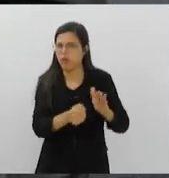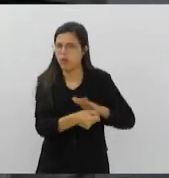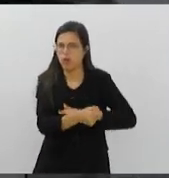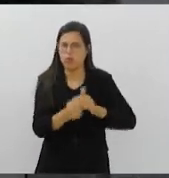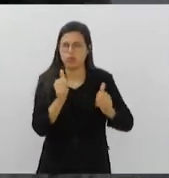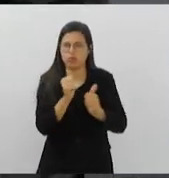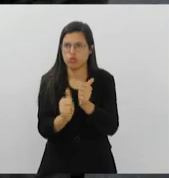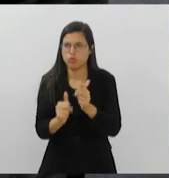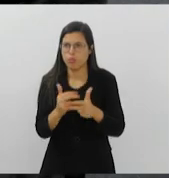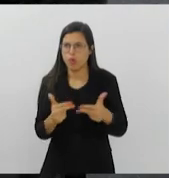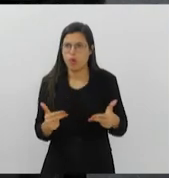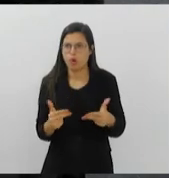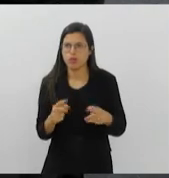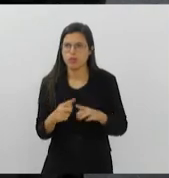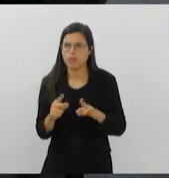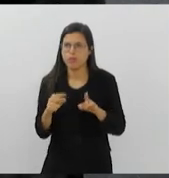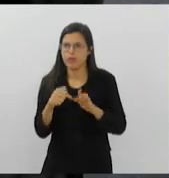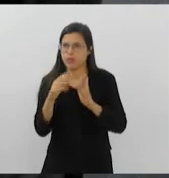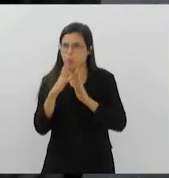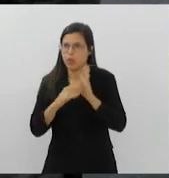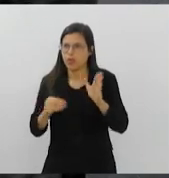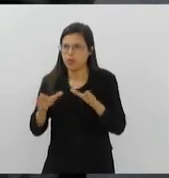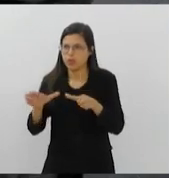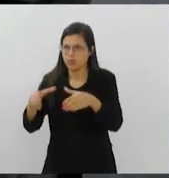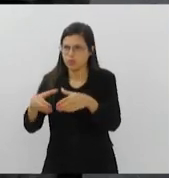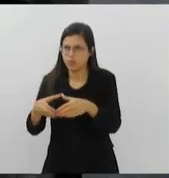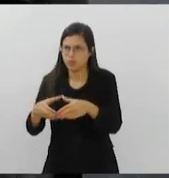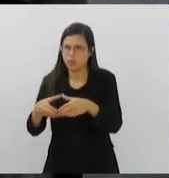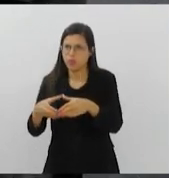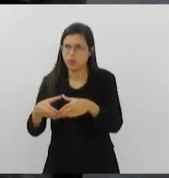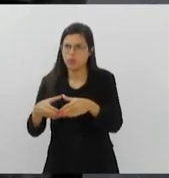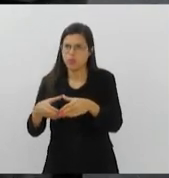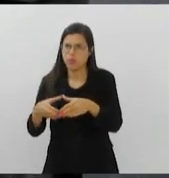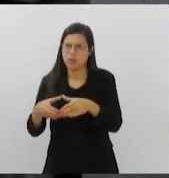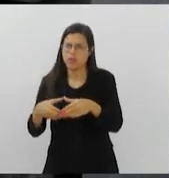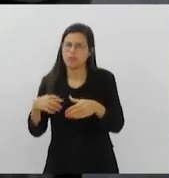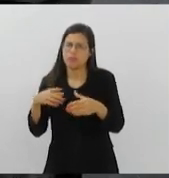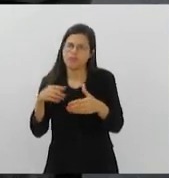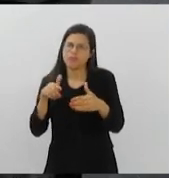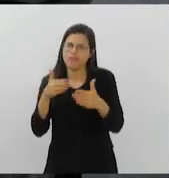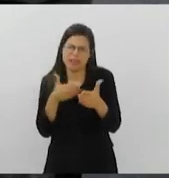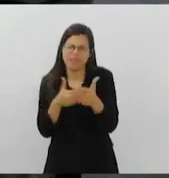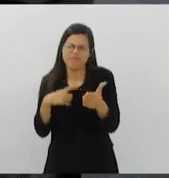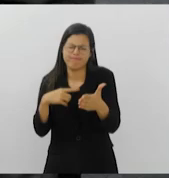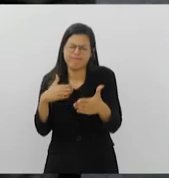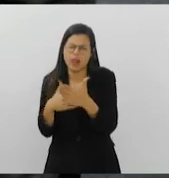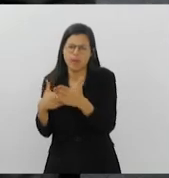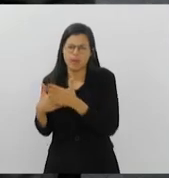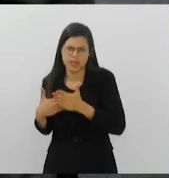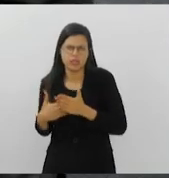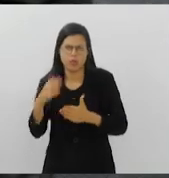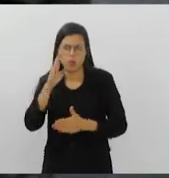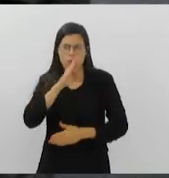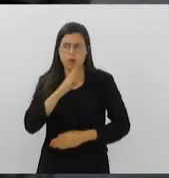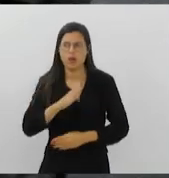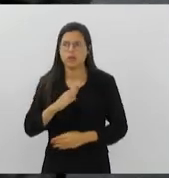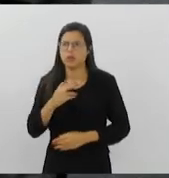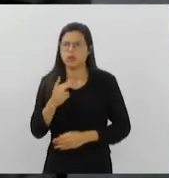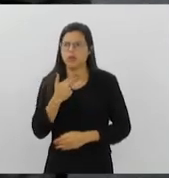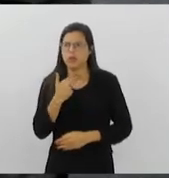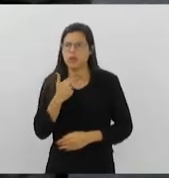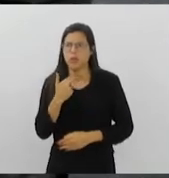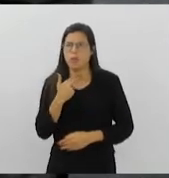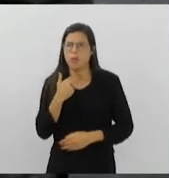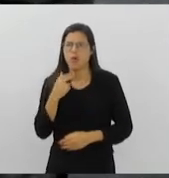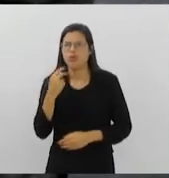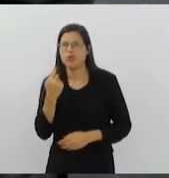modelo clubista, eu não tenho dúvidas que ele é um modelo que alcançou a sua limitação no Brasil. A gente não pode depender de 1 ou 2 times em